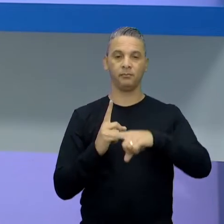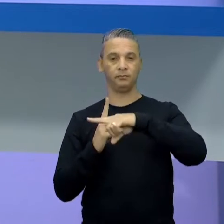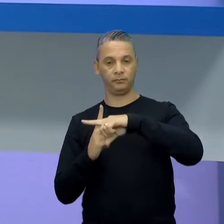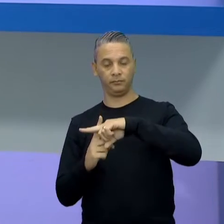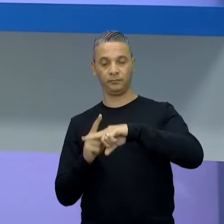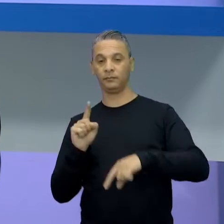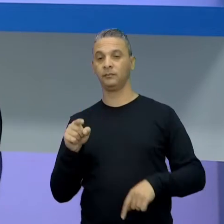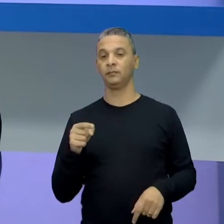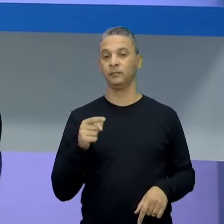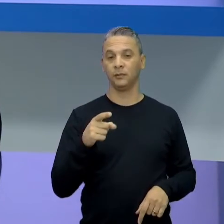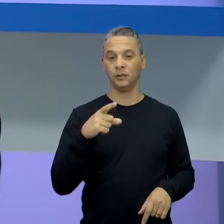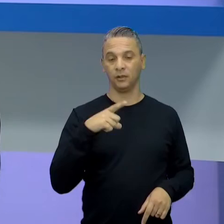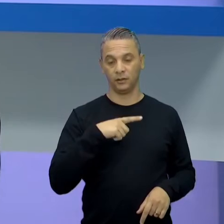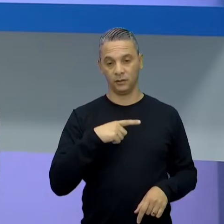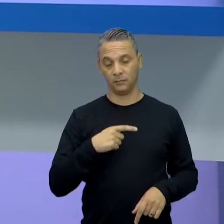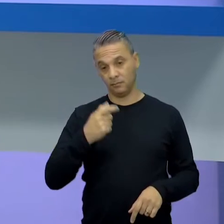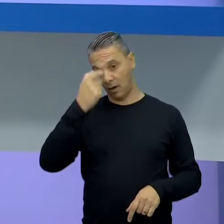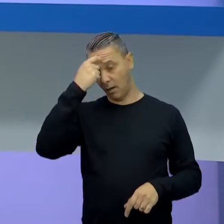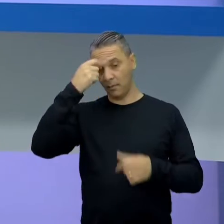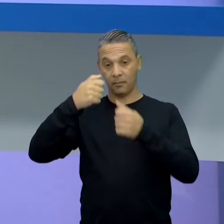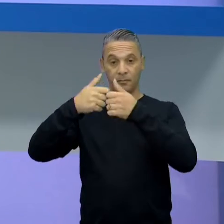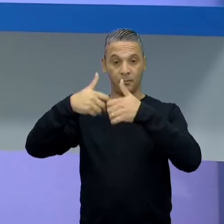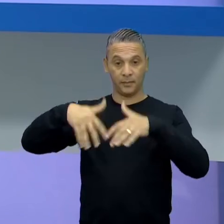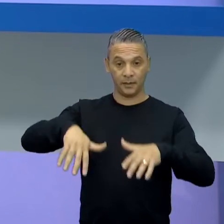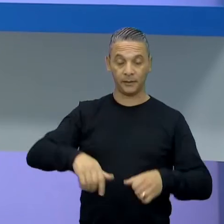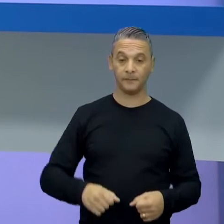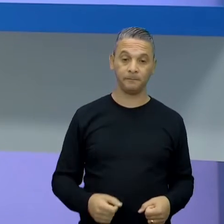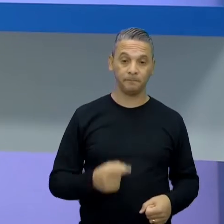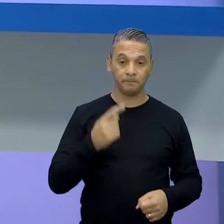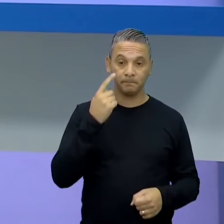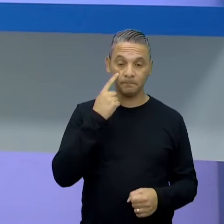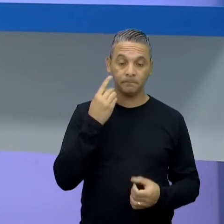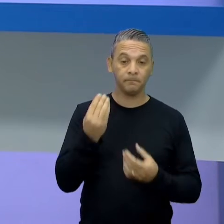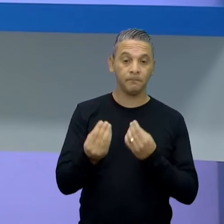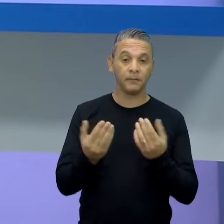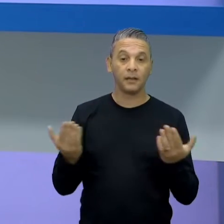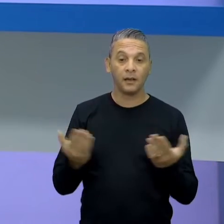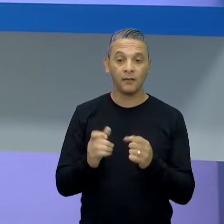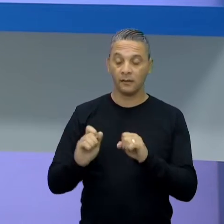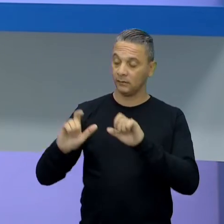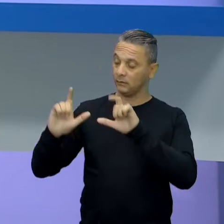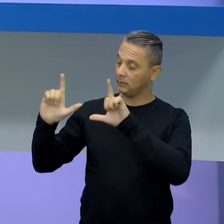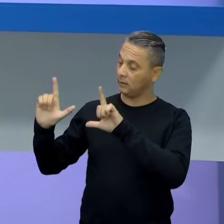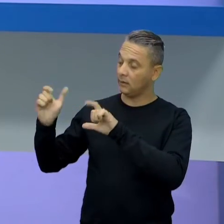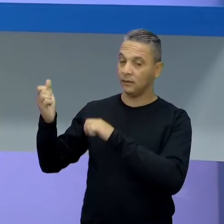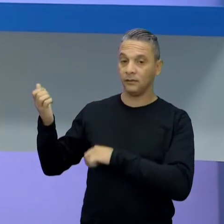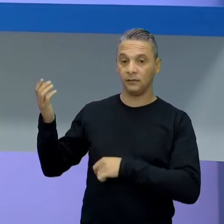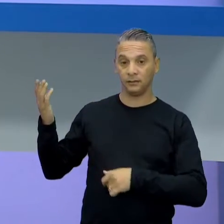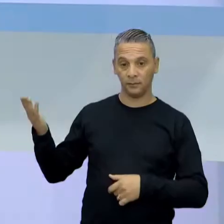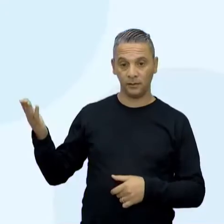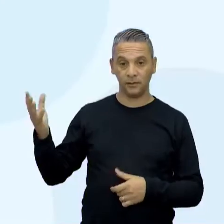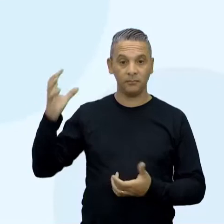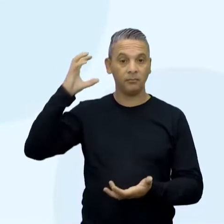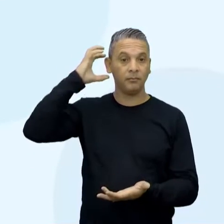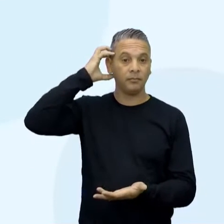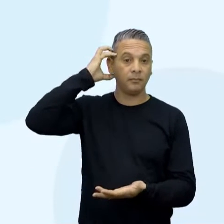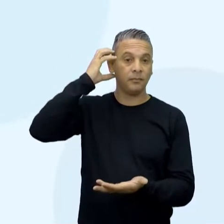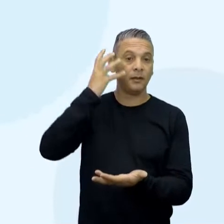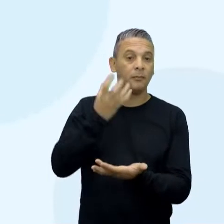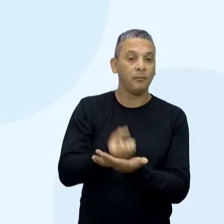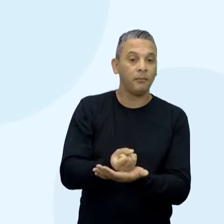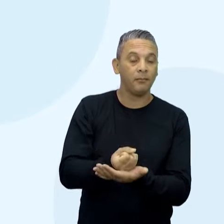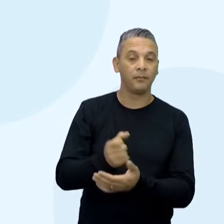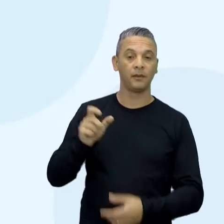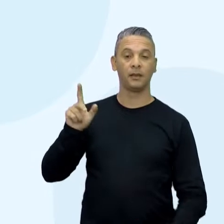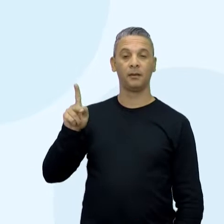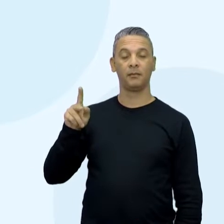e depois a gente fez o mapa mental. Vamos agora para a nossa telinha, né, falar sobre podcast, né? Então, na aula